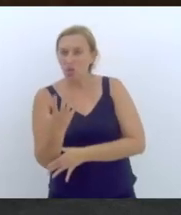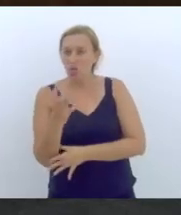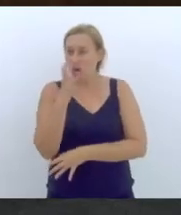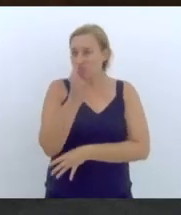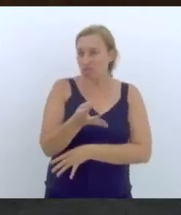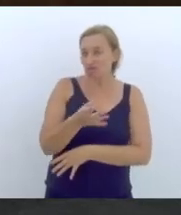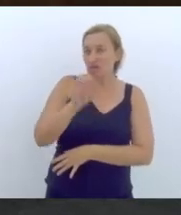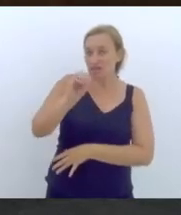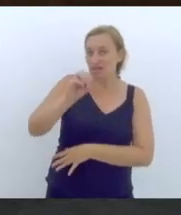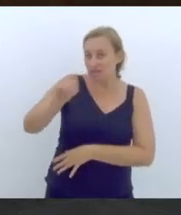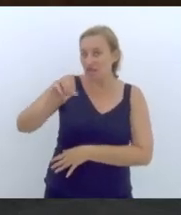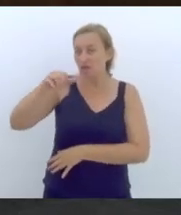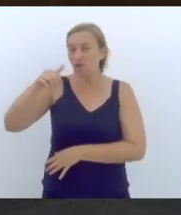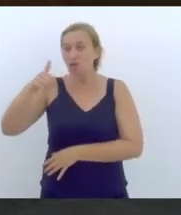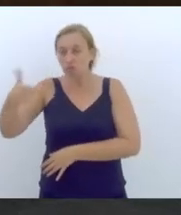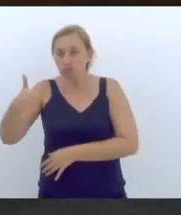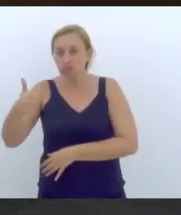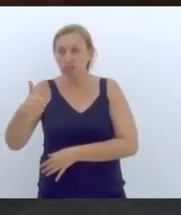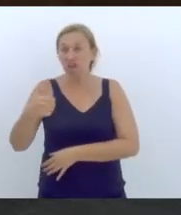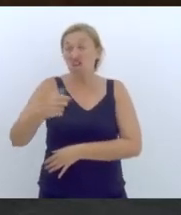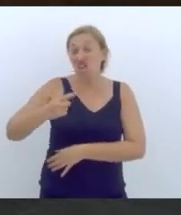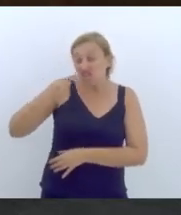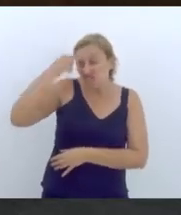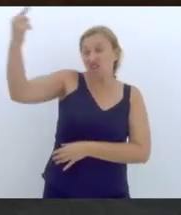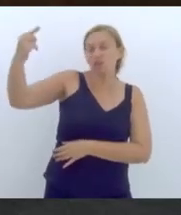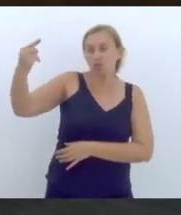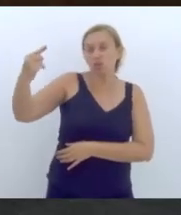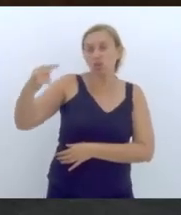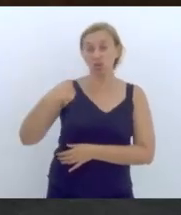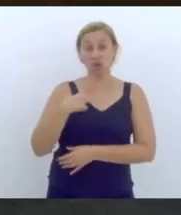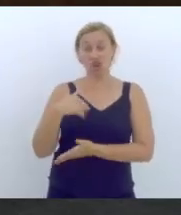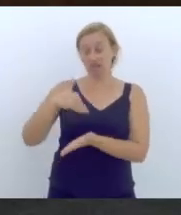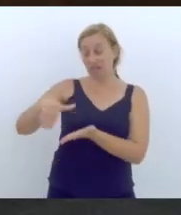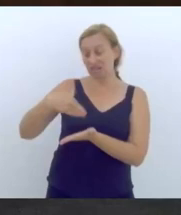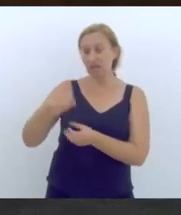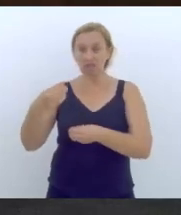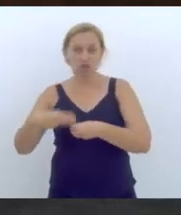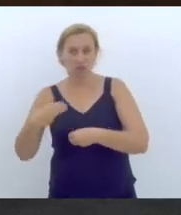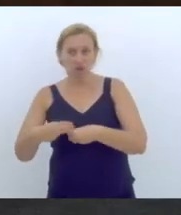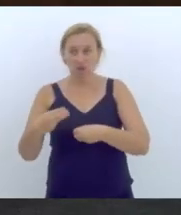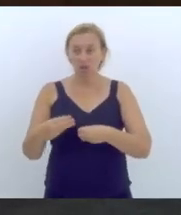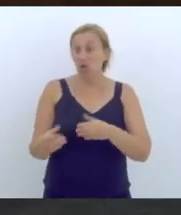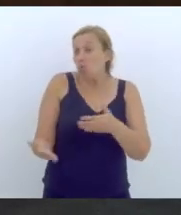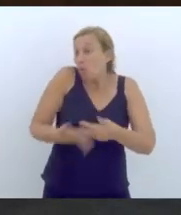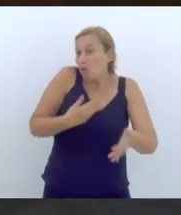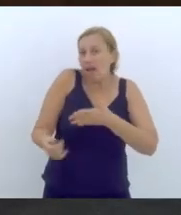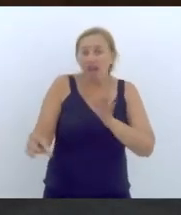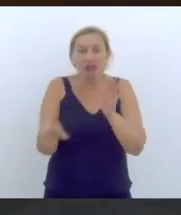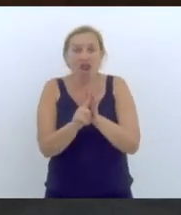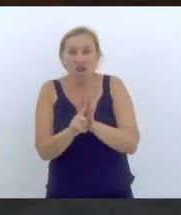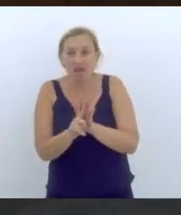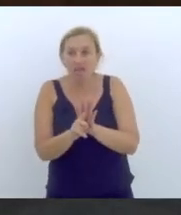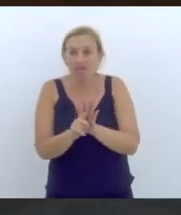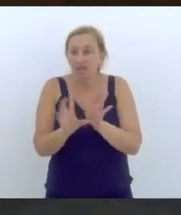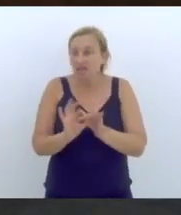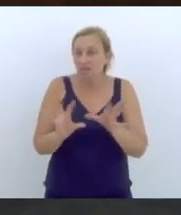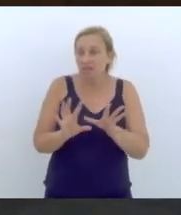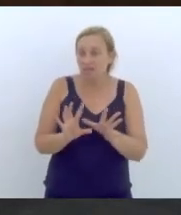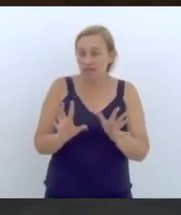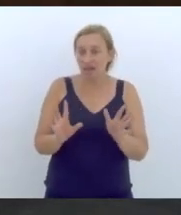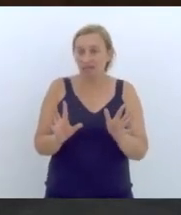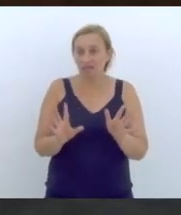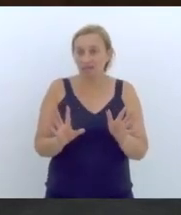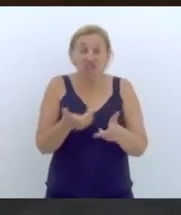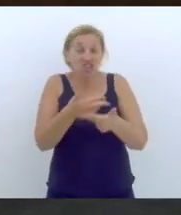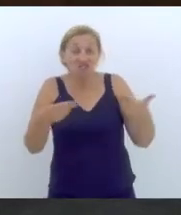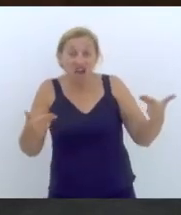ano e inventou uma narrativa quando era secretário municipal. Secretário municipal, em qualquer lei orgânica, é dispensado de ponta. Eu tenho